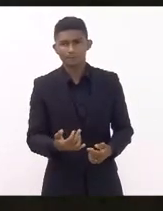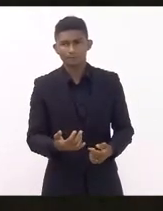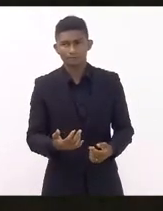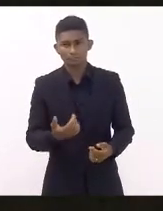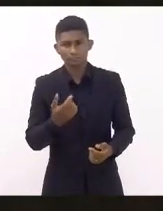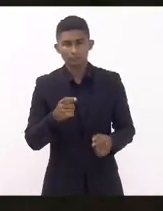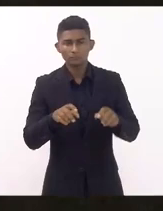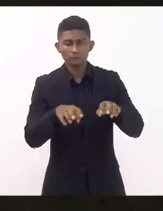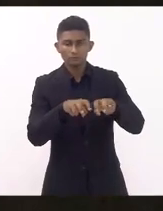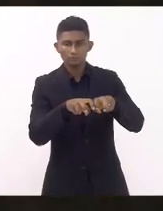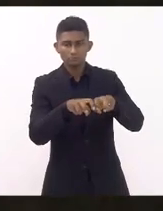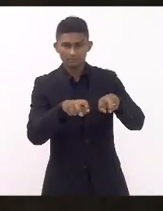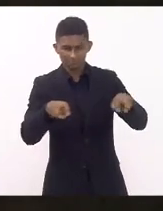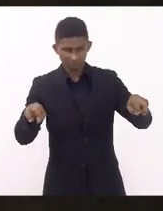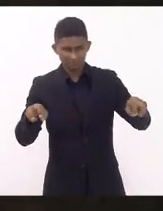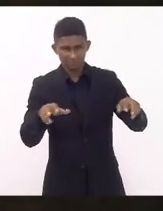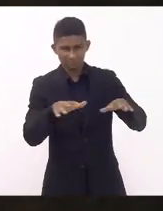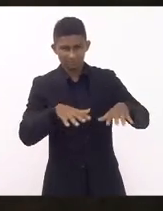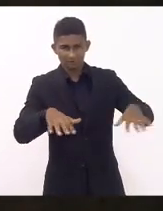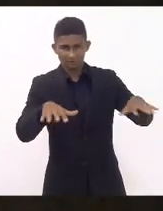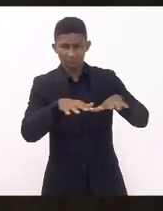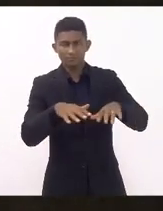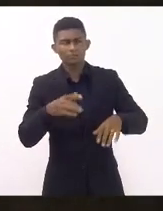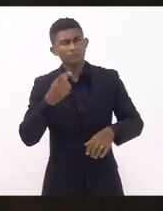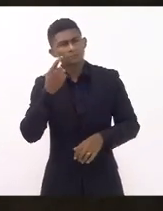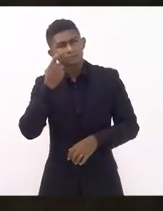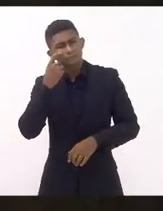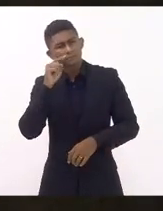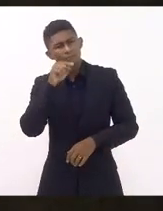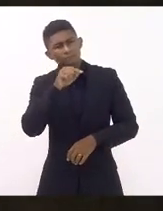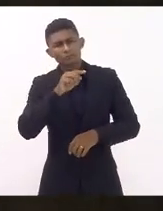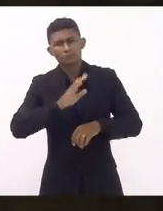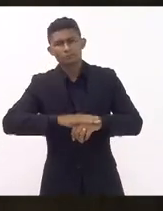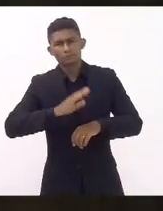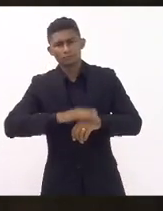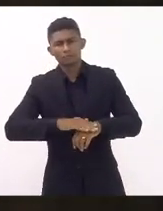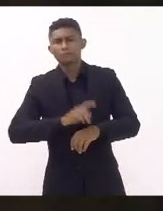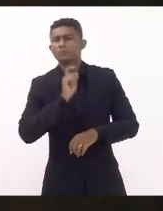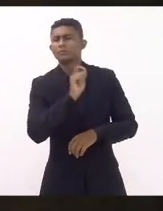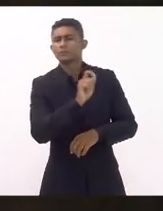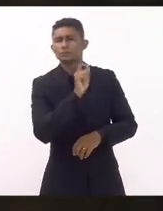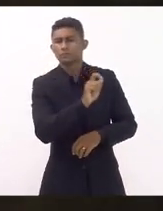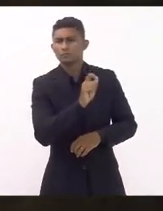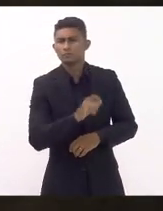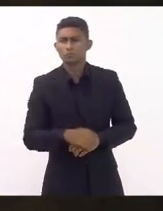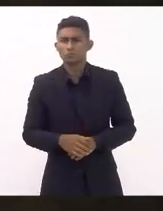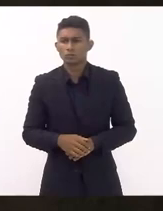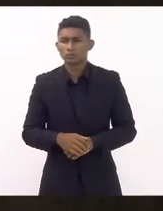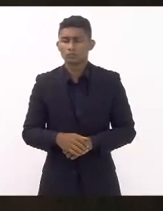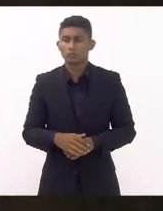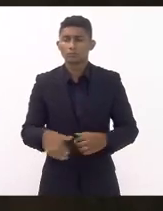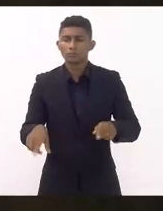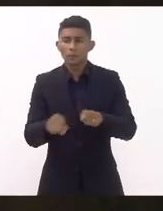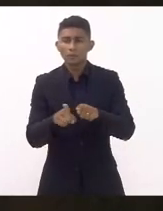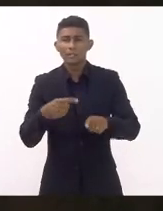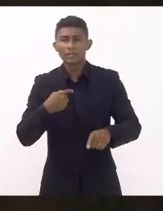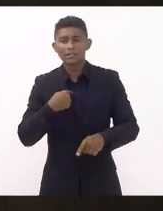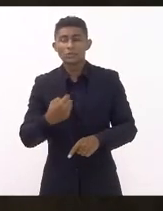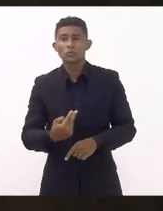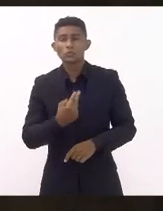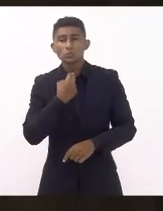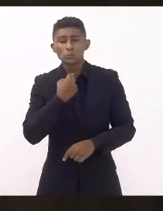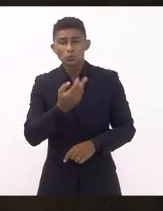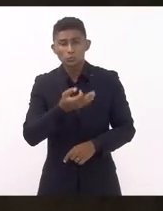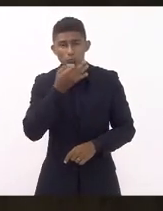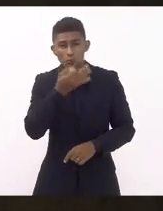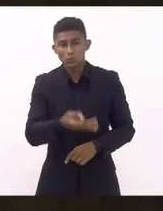republicar, corrigindo as autorias e coautorias do projeto, eu fico impossibilitado de dar parecer também.